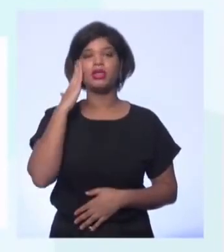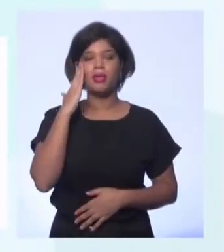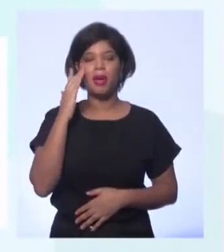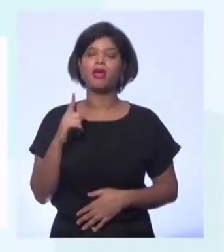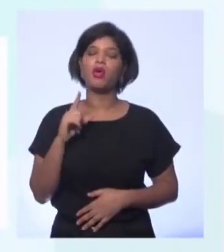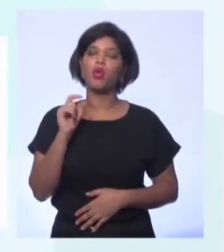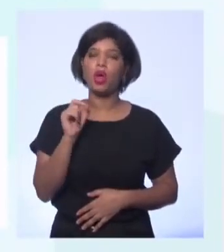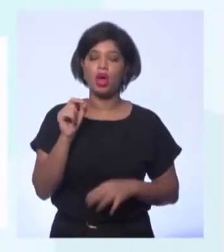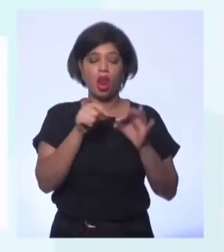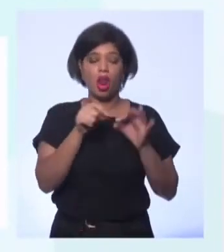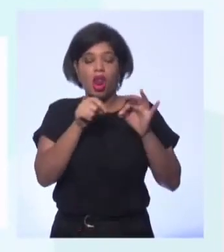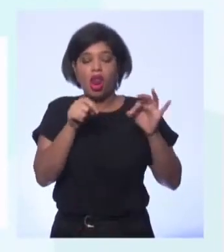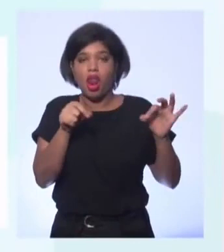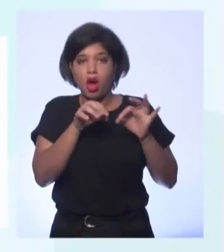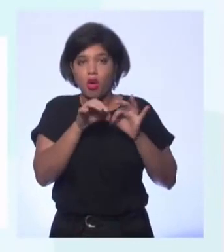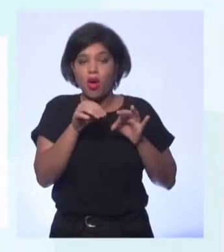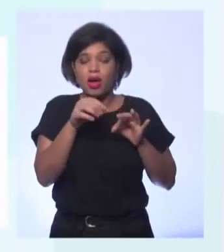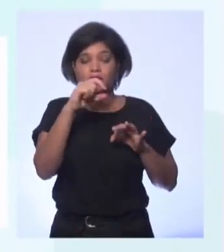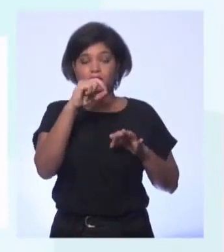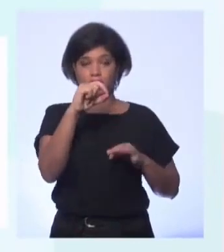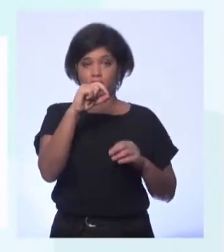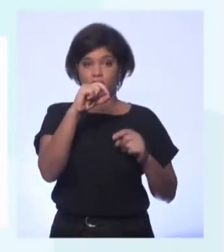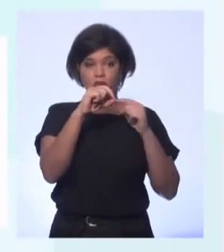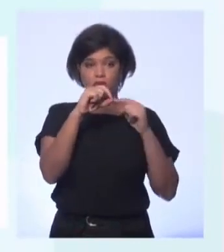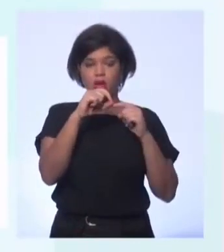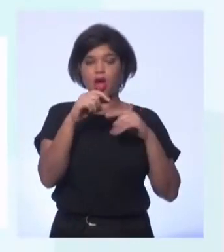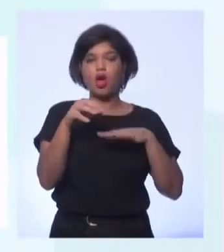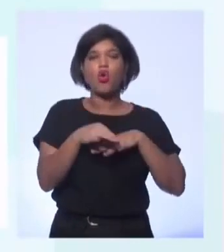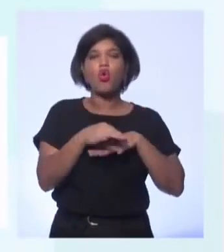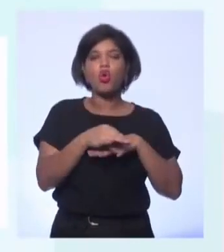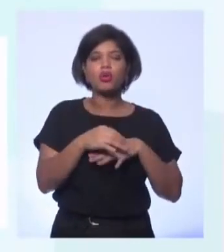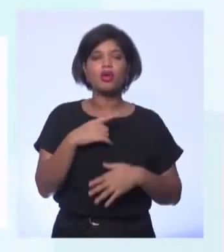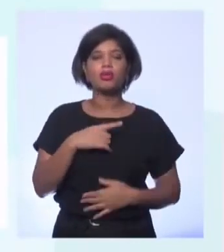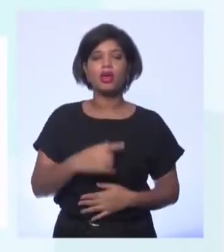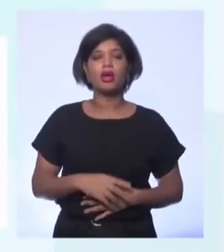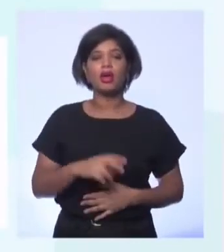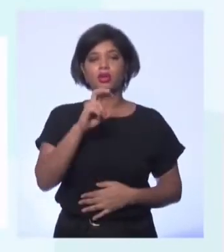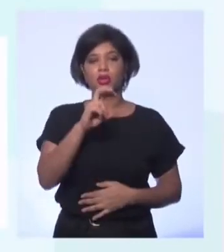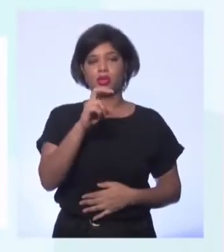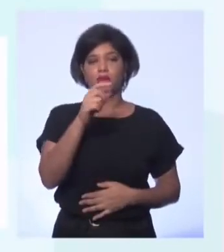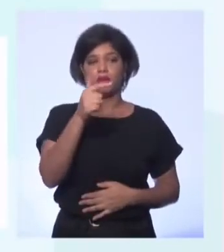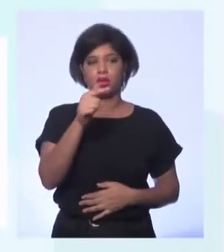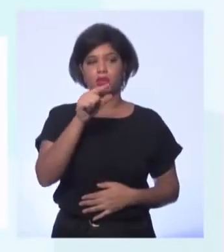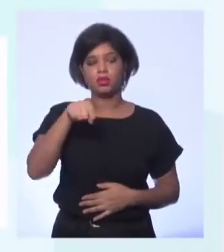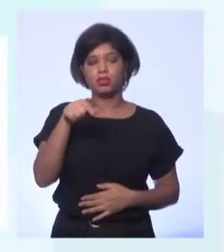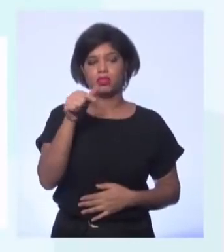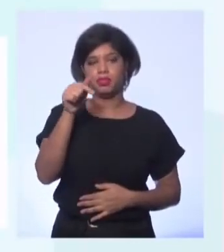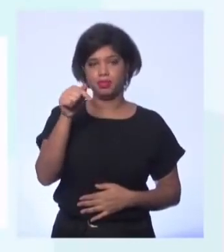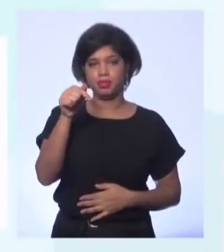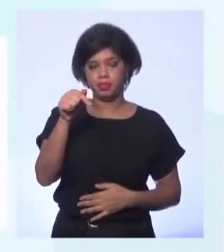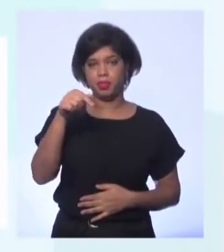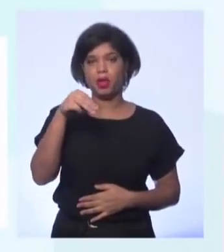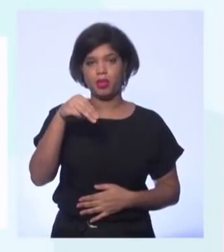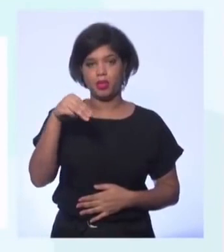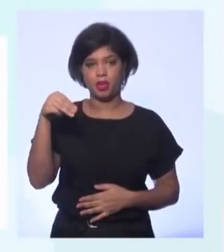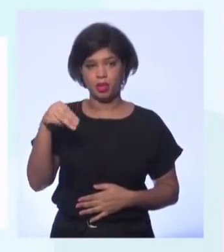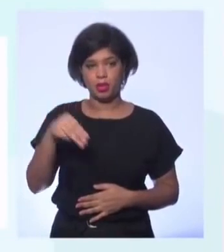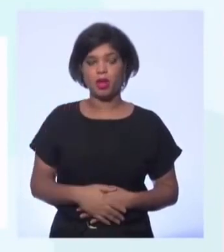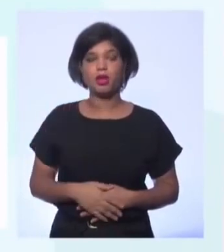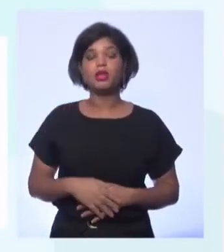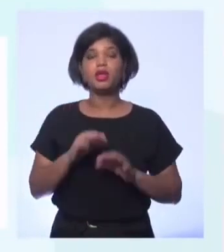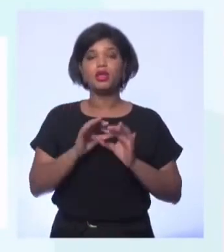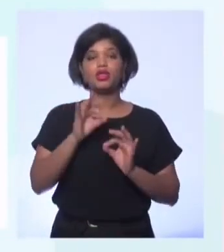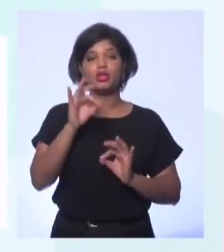da circunferência interna de um anel é 52,7 milímetros e seu diâmetro é 17